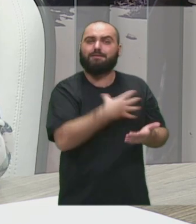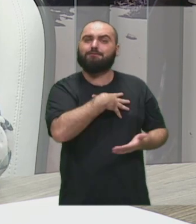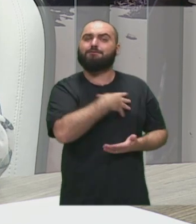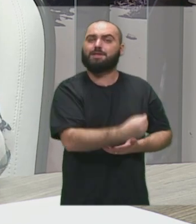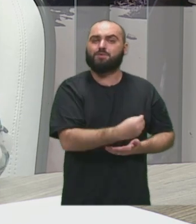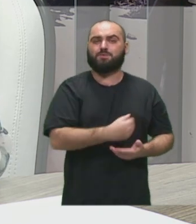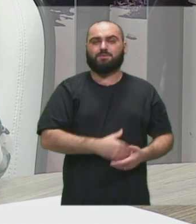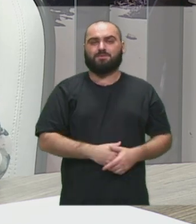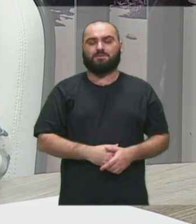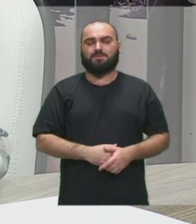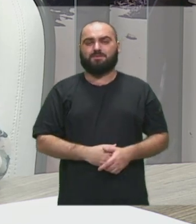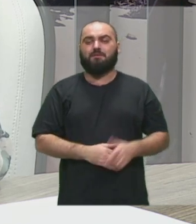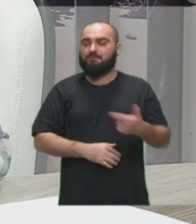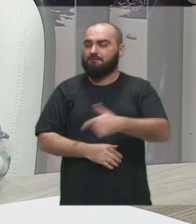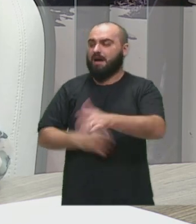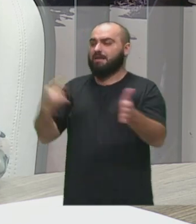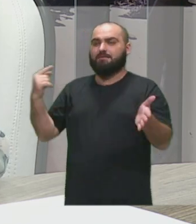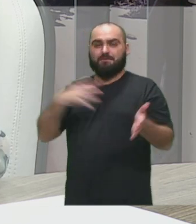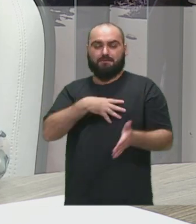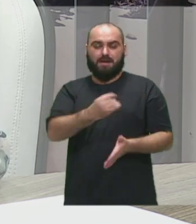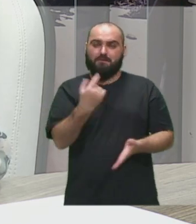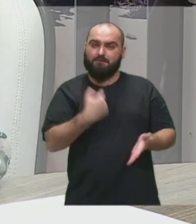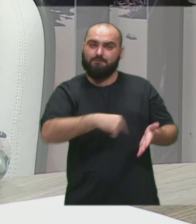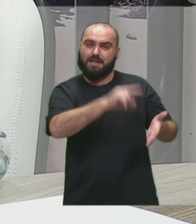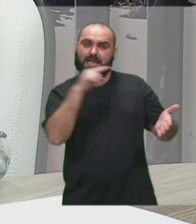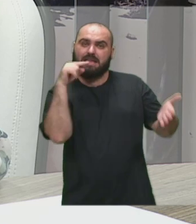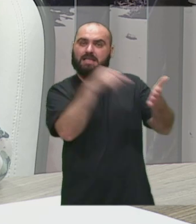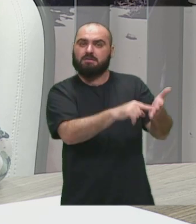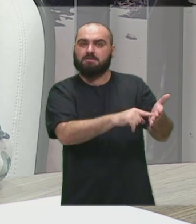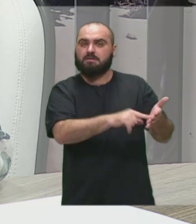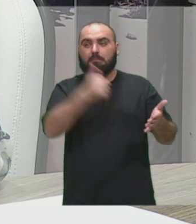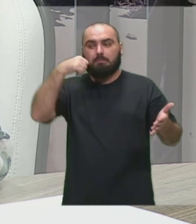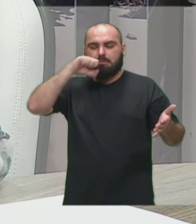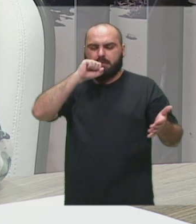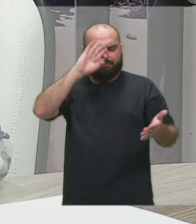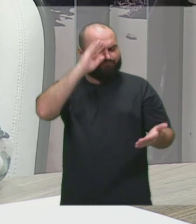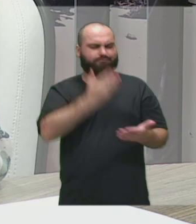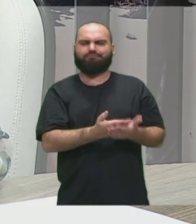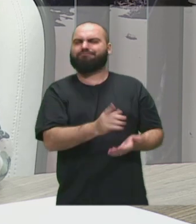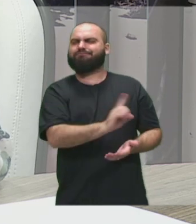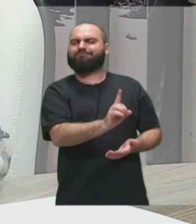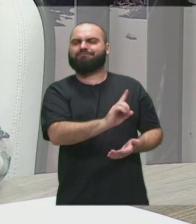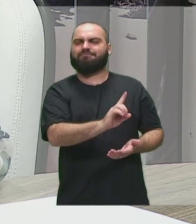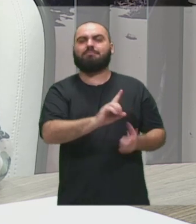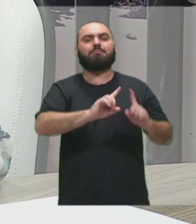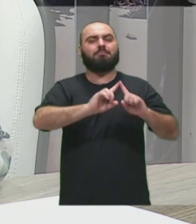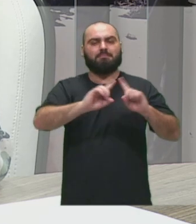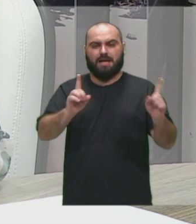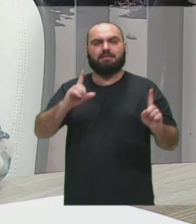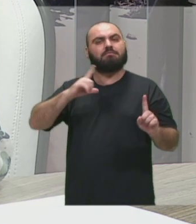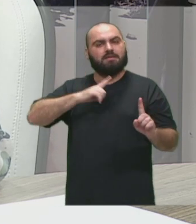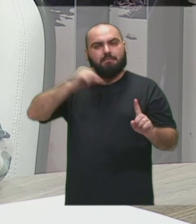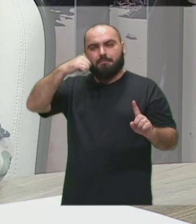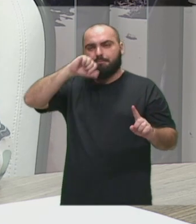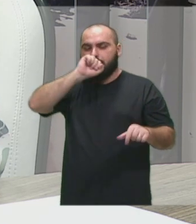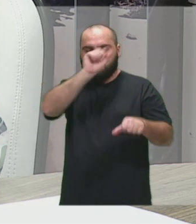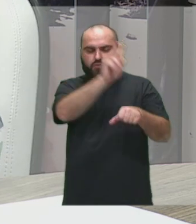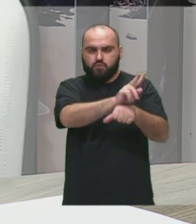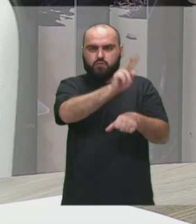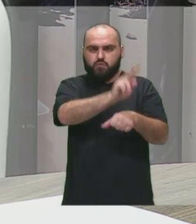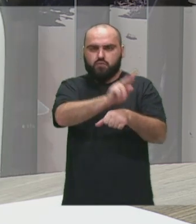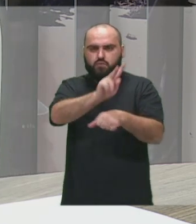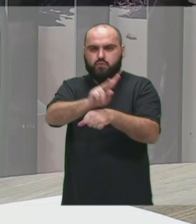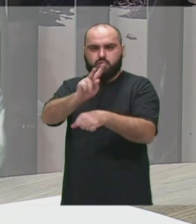eles vão denunciar ou vão contar. Muitas mães ainda não acreditam, infelizmente, mas tem muitas mães protetoras maravilhosas que são